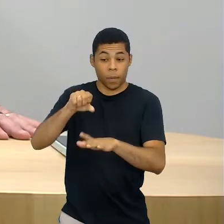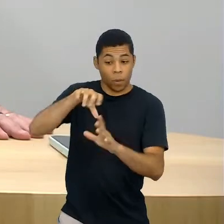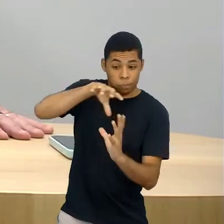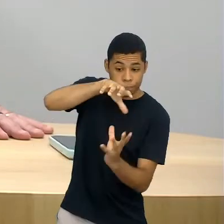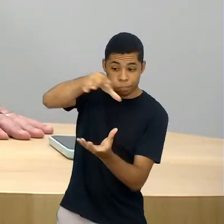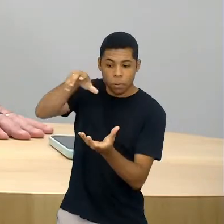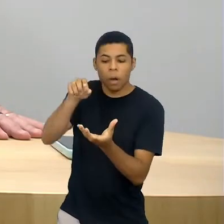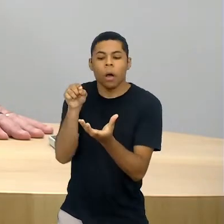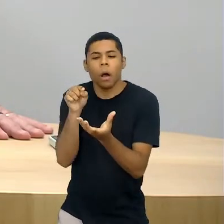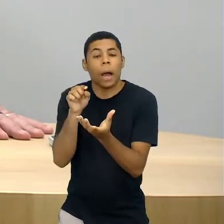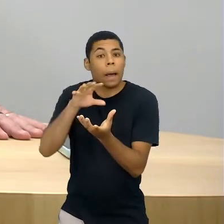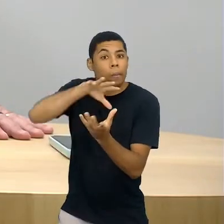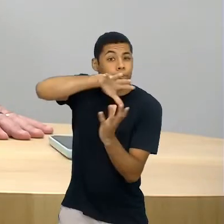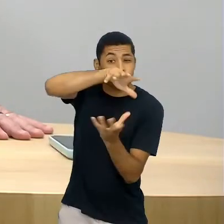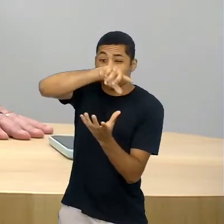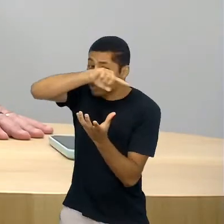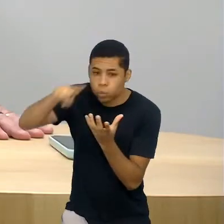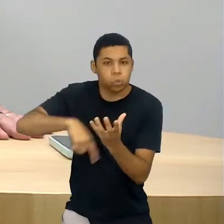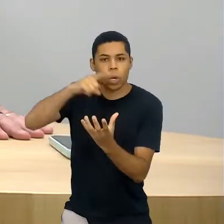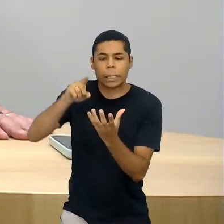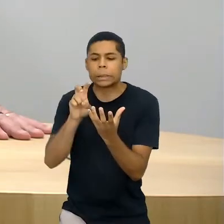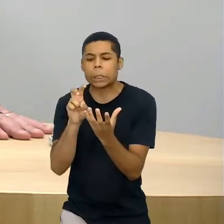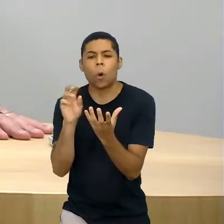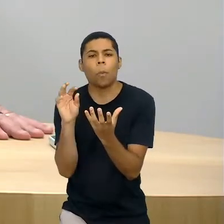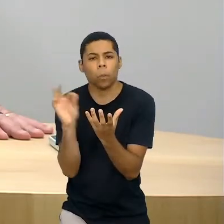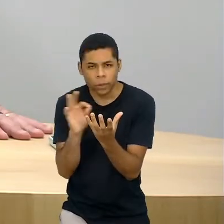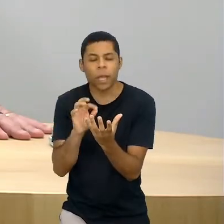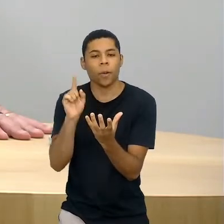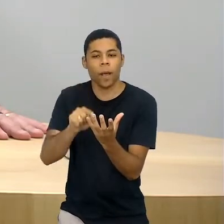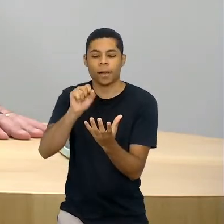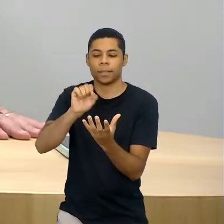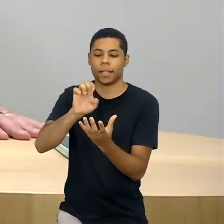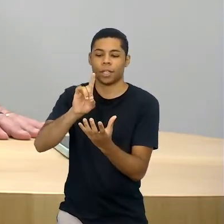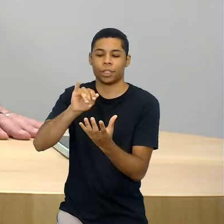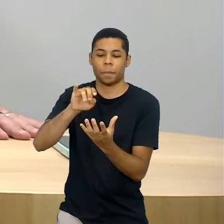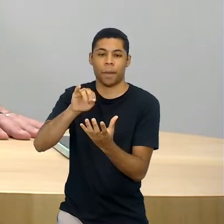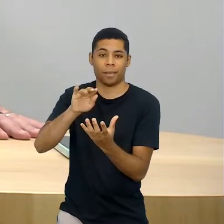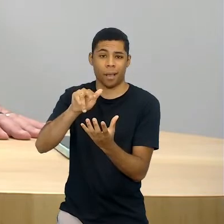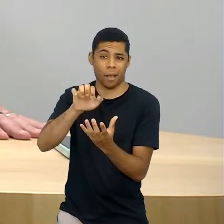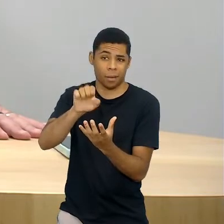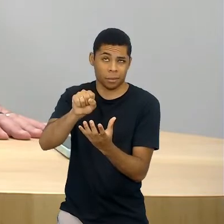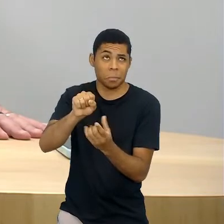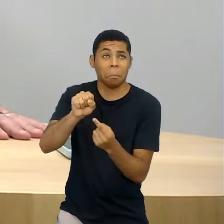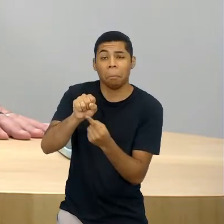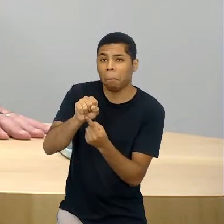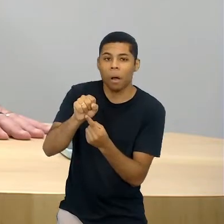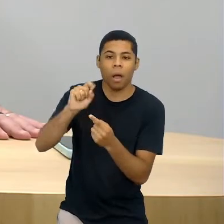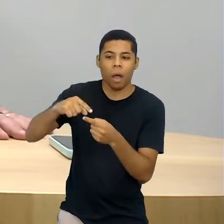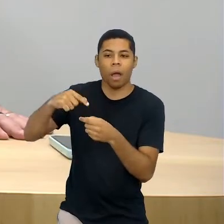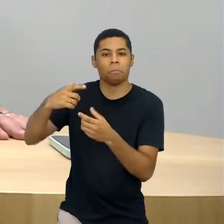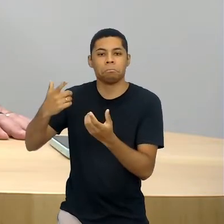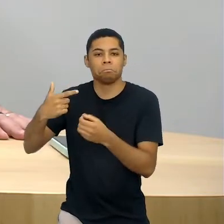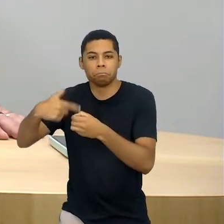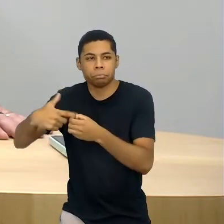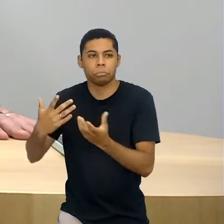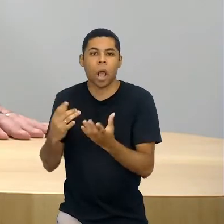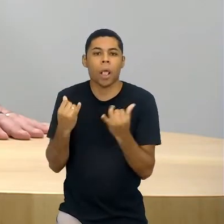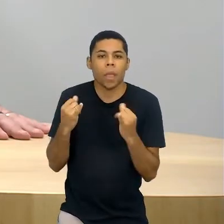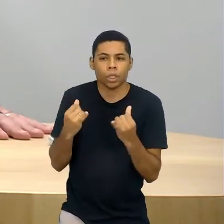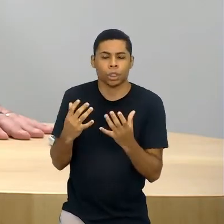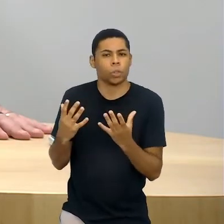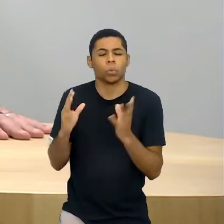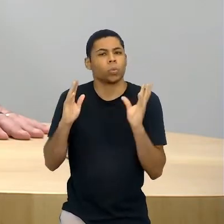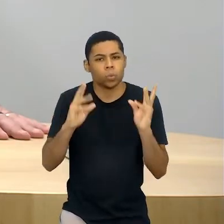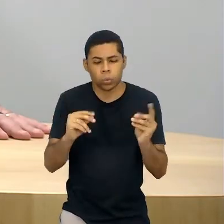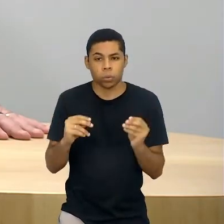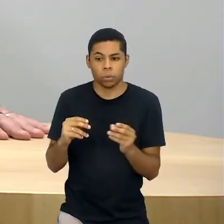áreas sedimentares, né, tendo aí a principal fonte de energia, que são aí os combustíveis fósseis, que é muito utilizado até